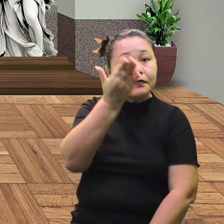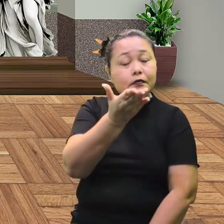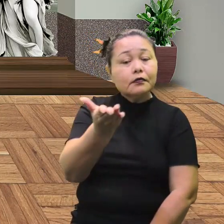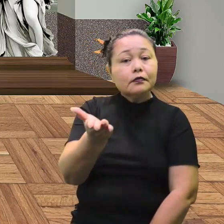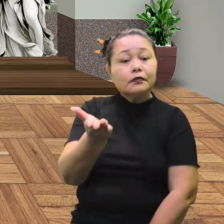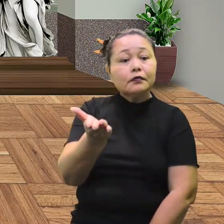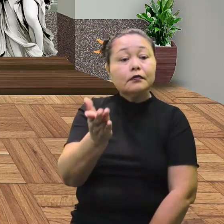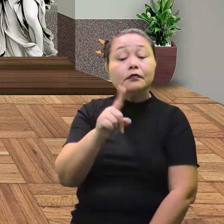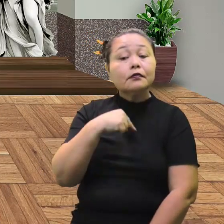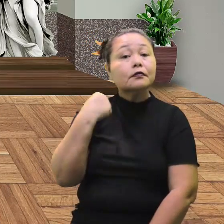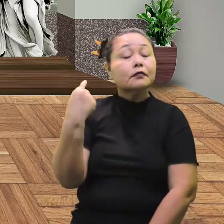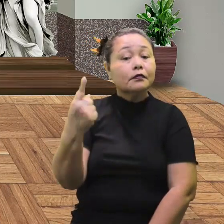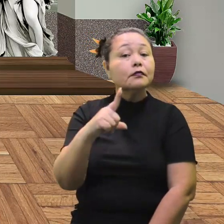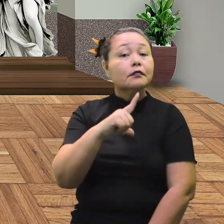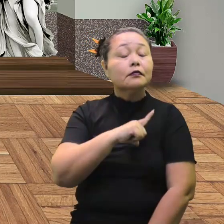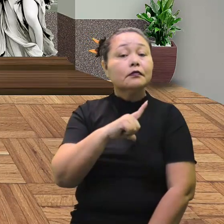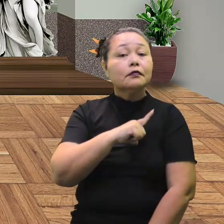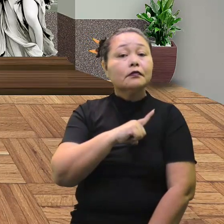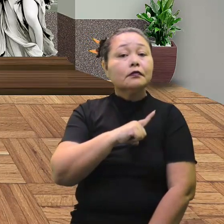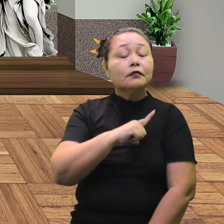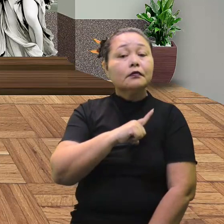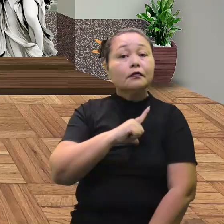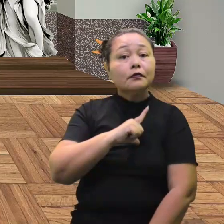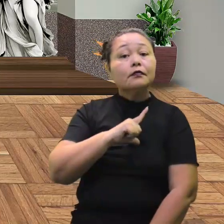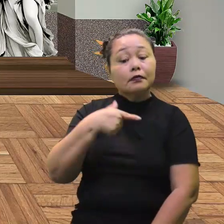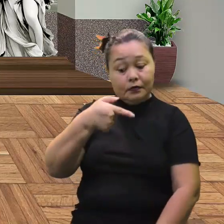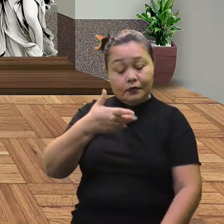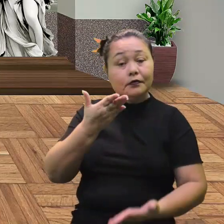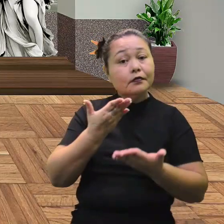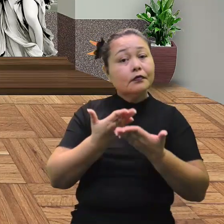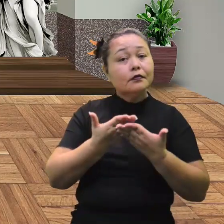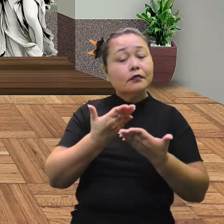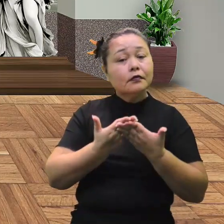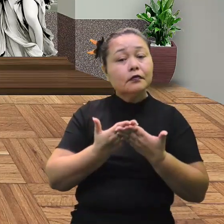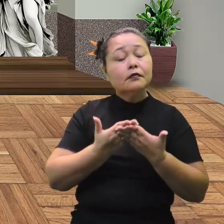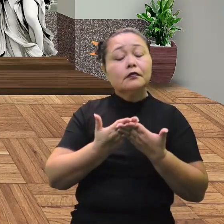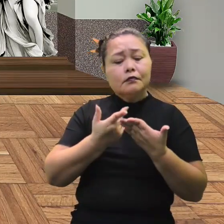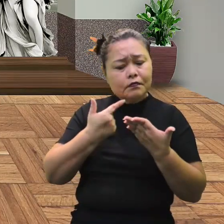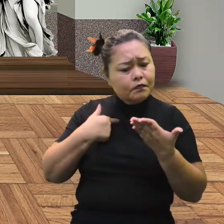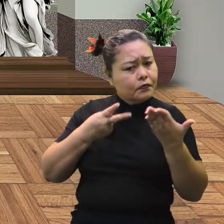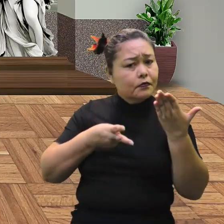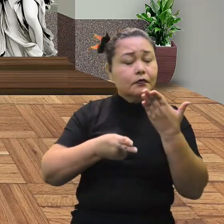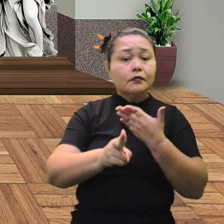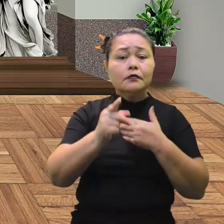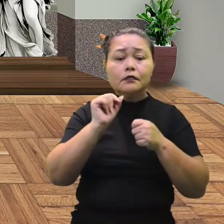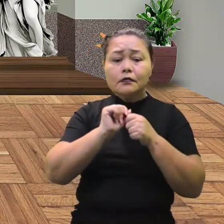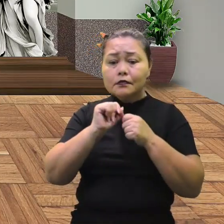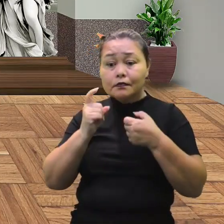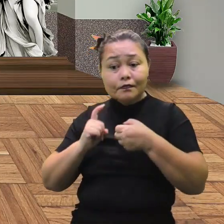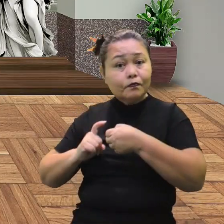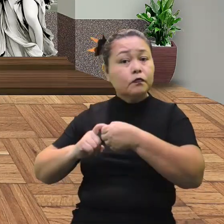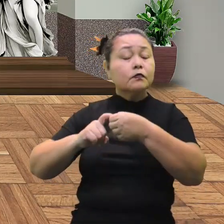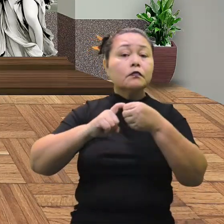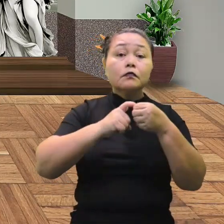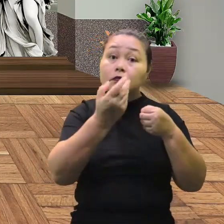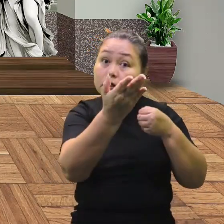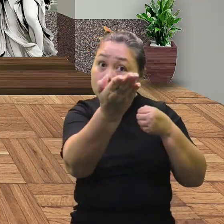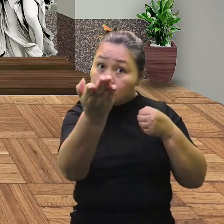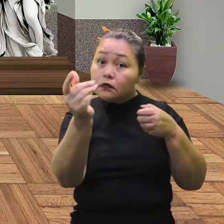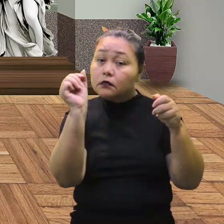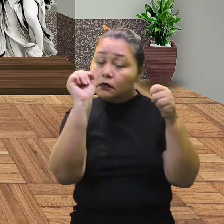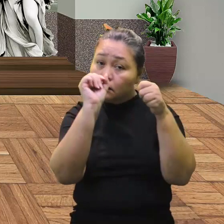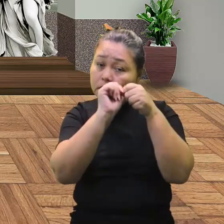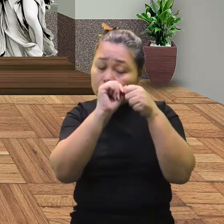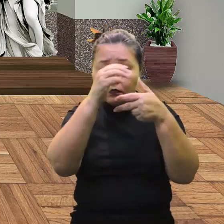disso. E nós temos... nas nossas aulas, sempre buscado essa parceria com vocês para que